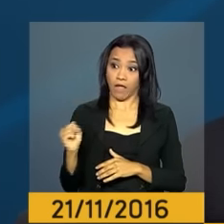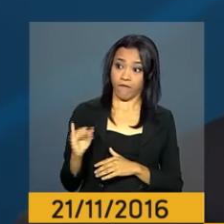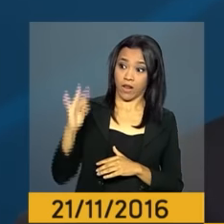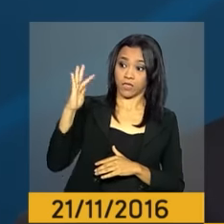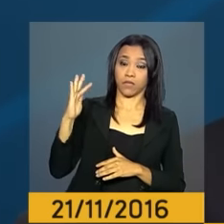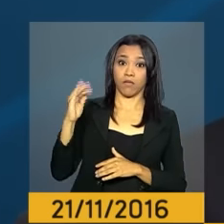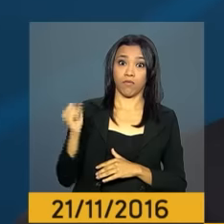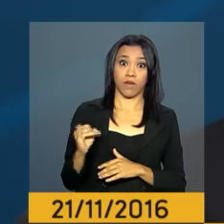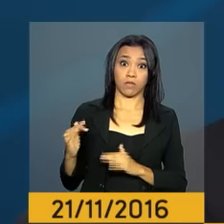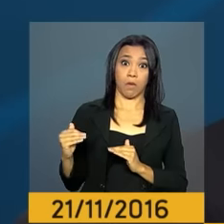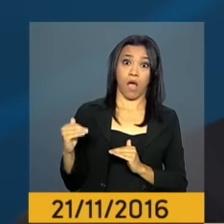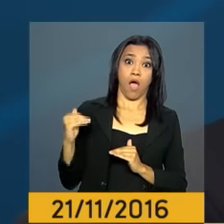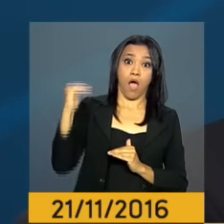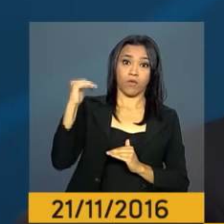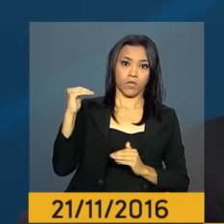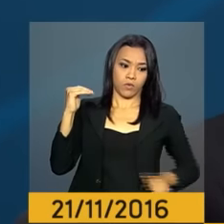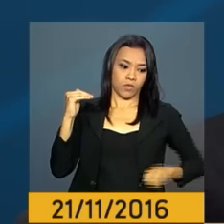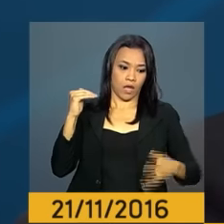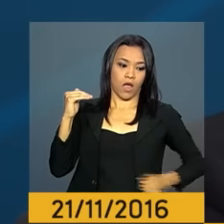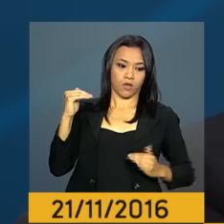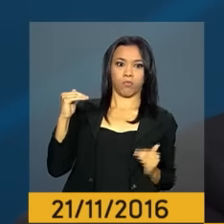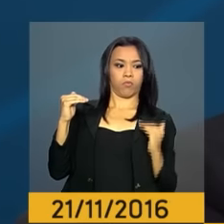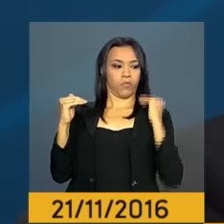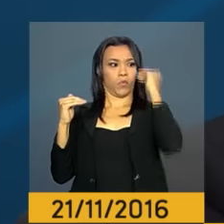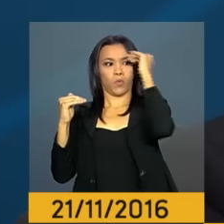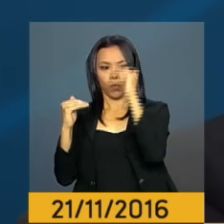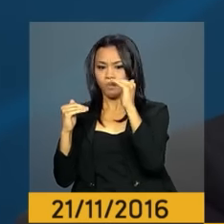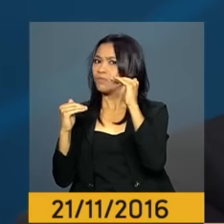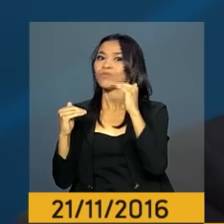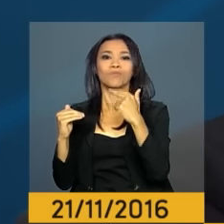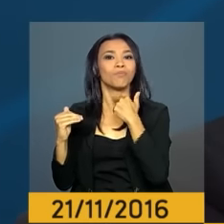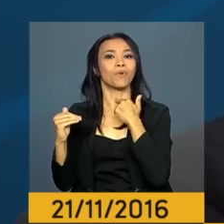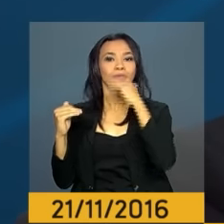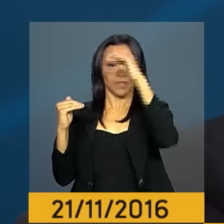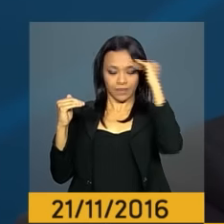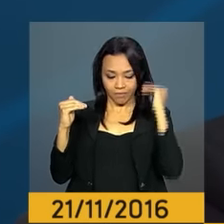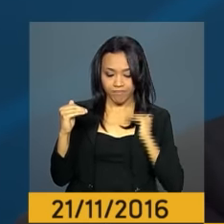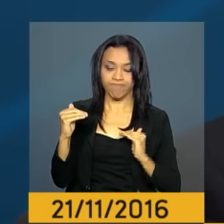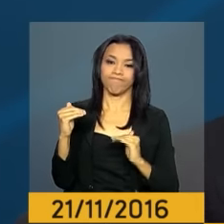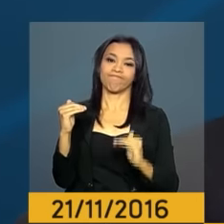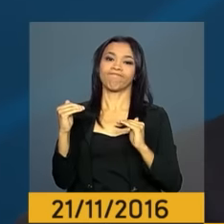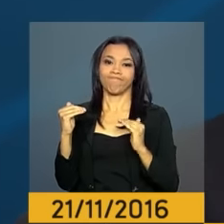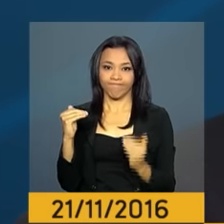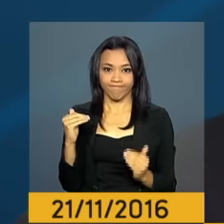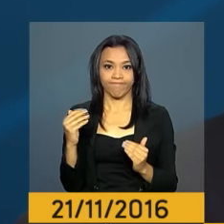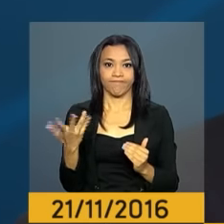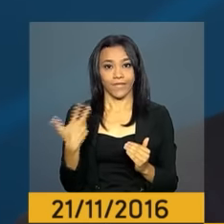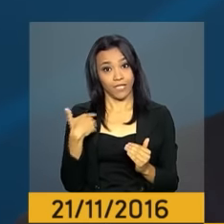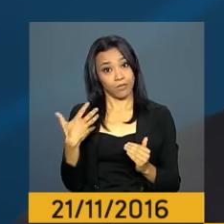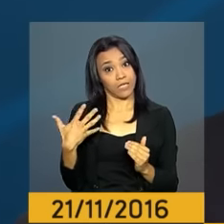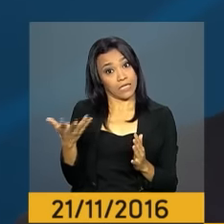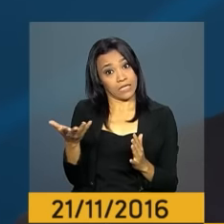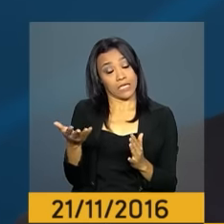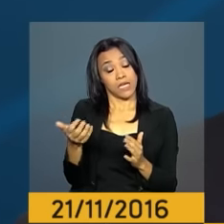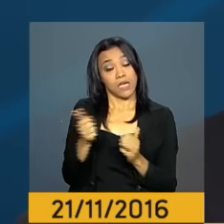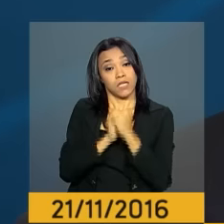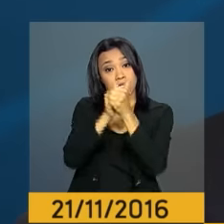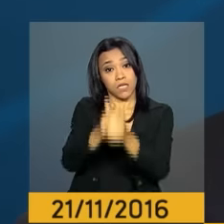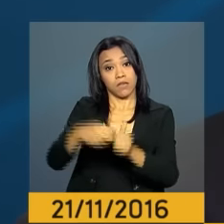Então, a revisão de um orçamento para o outro só pode levar em conta a inflação do ano passado, o que